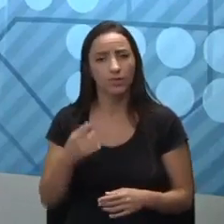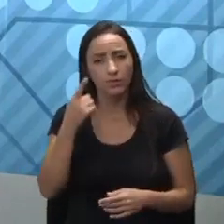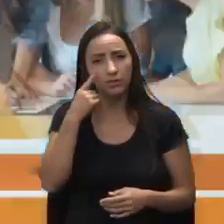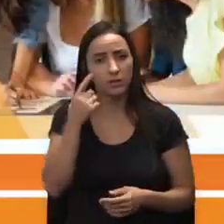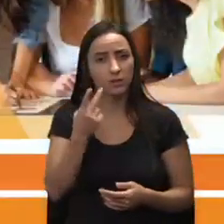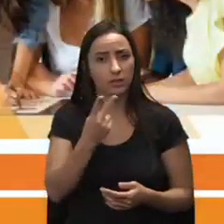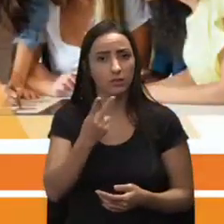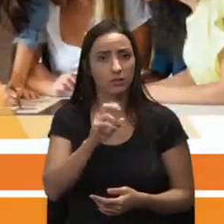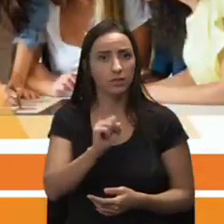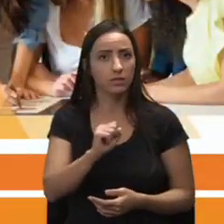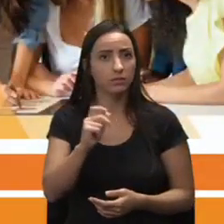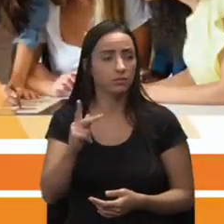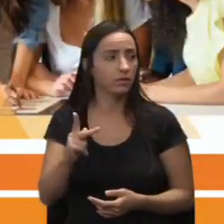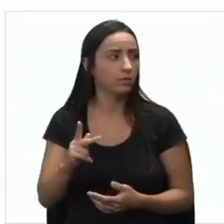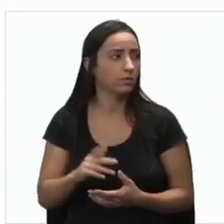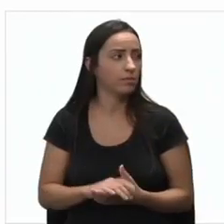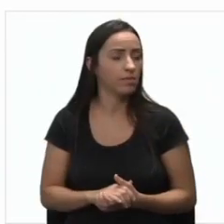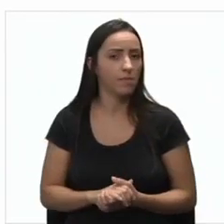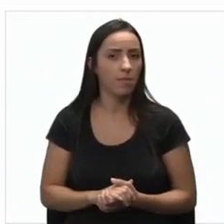situação problema agora?